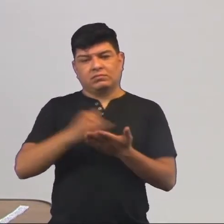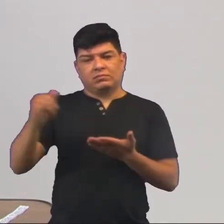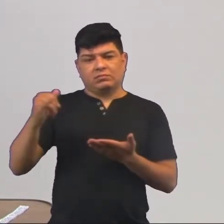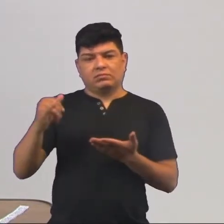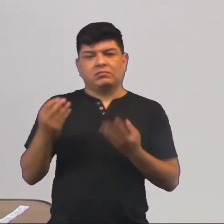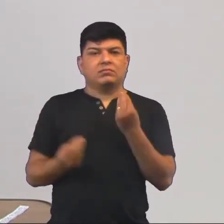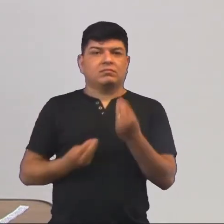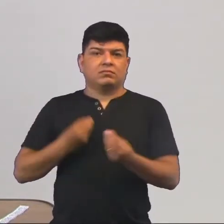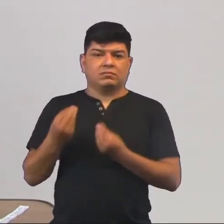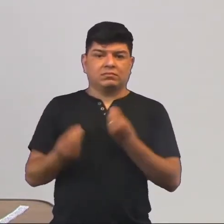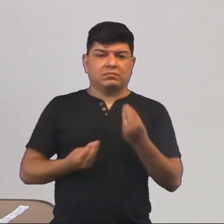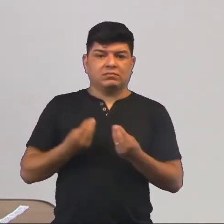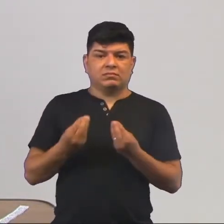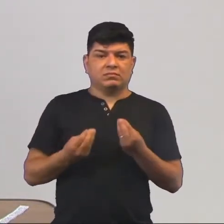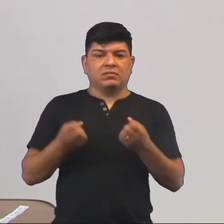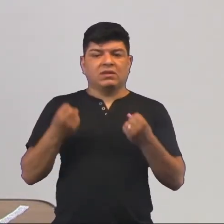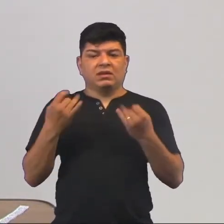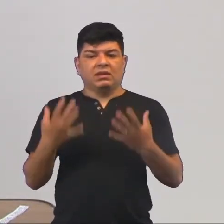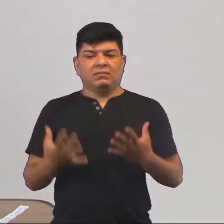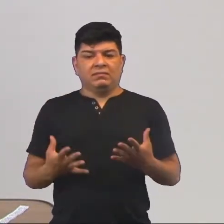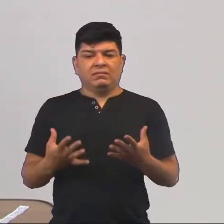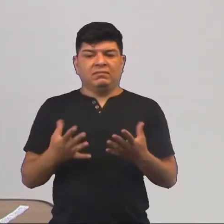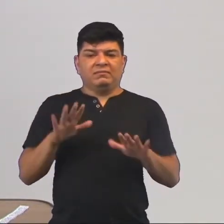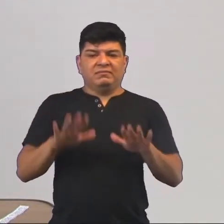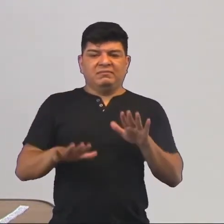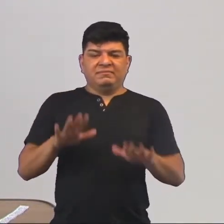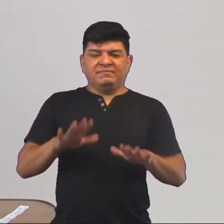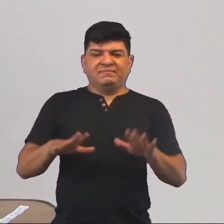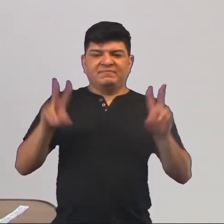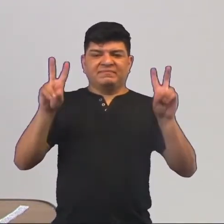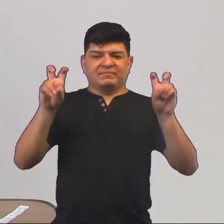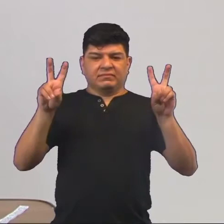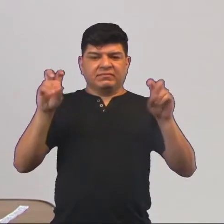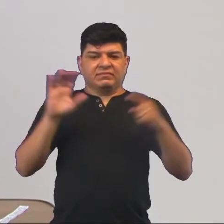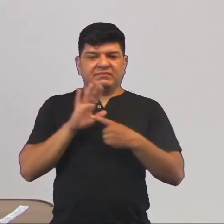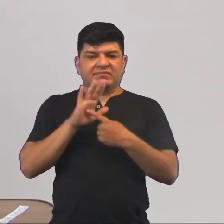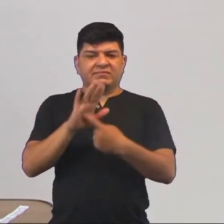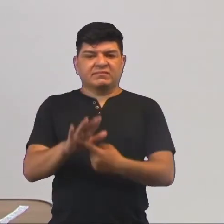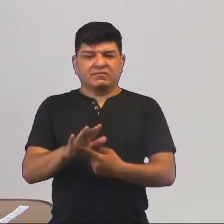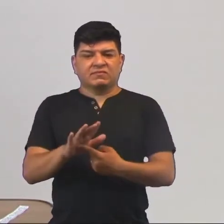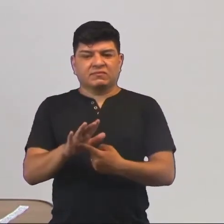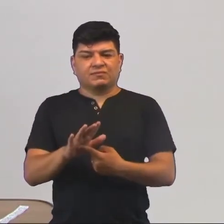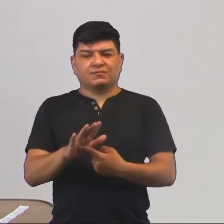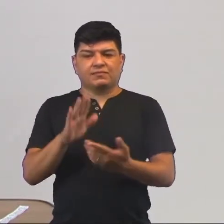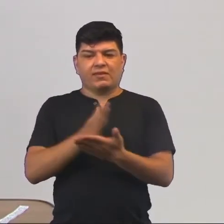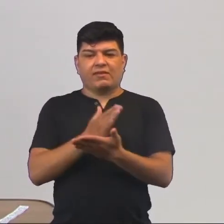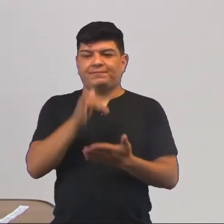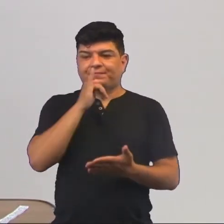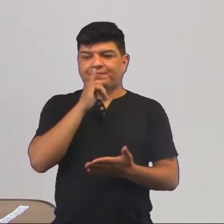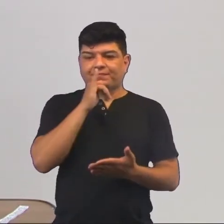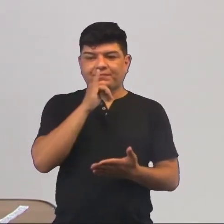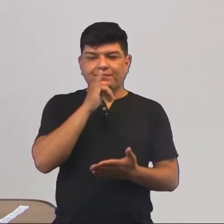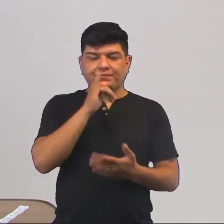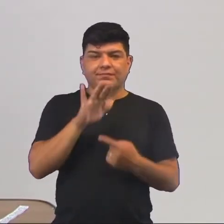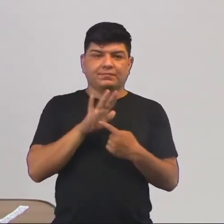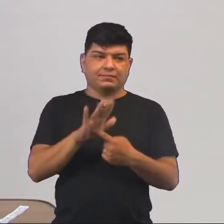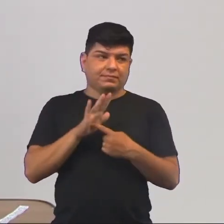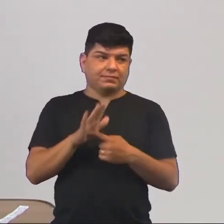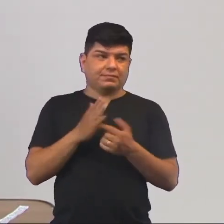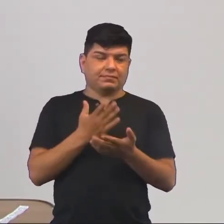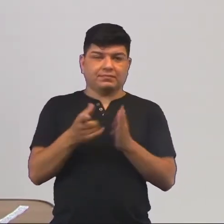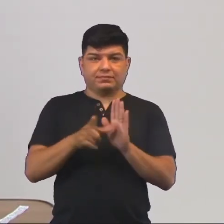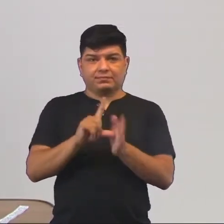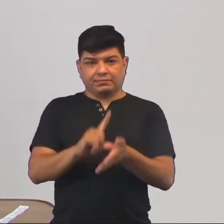que ter como atua. Eu falei que essas partes vai depender do assunto que está sendo exposto, tá? Como alguns exemplos que eu já apresentei para